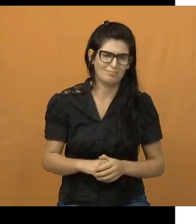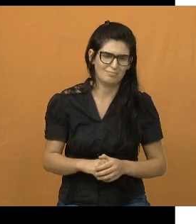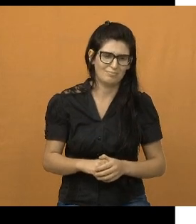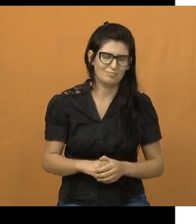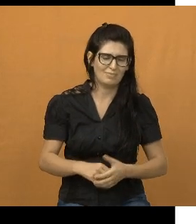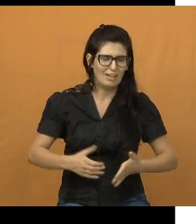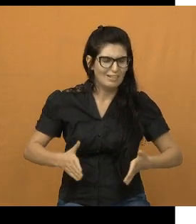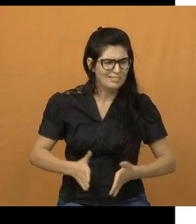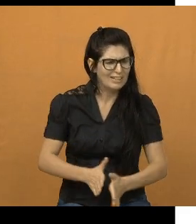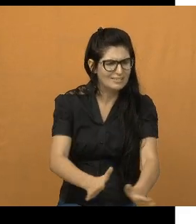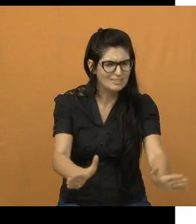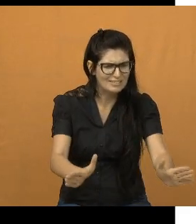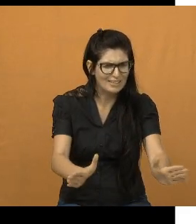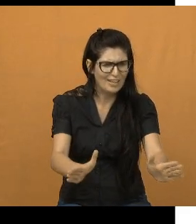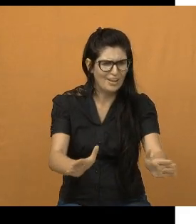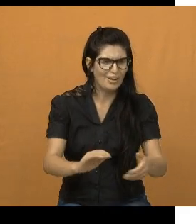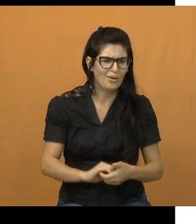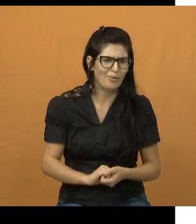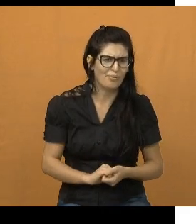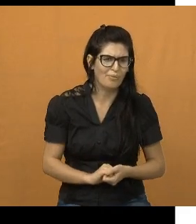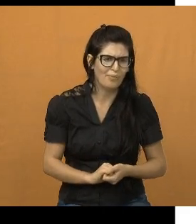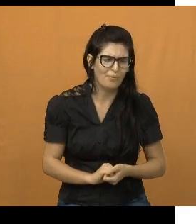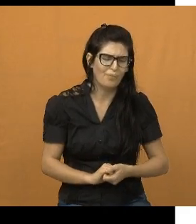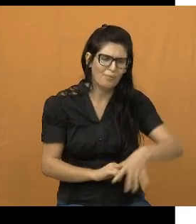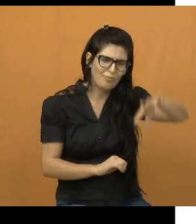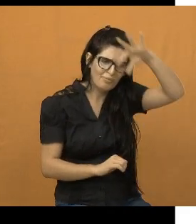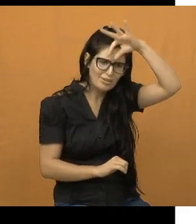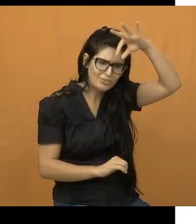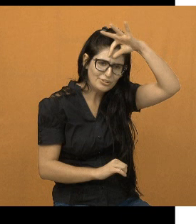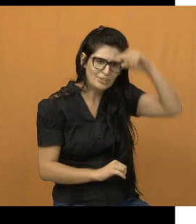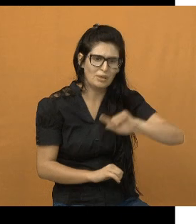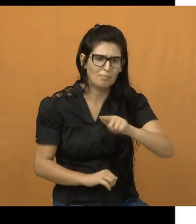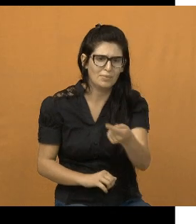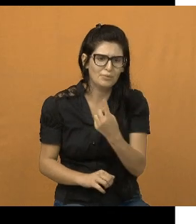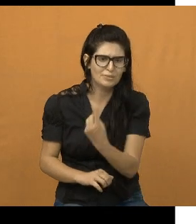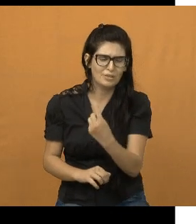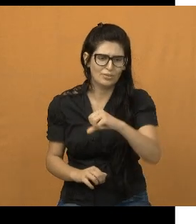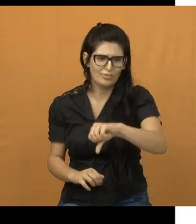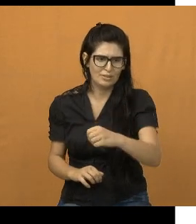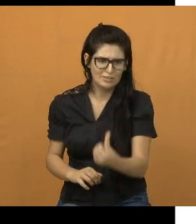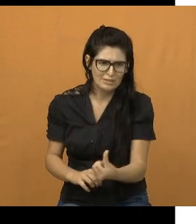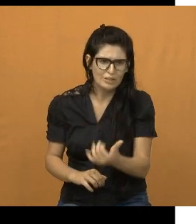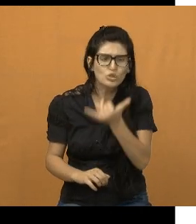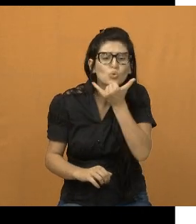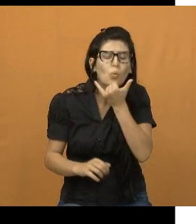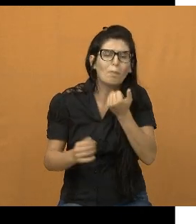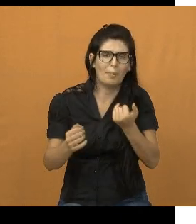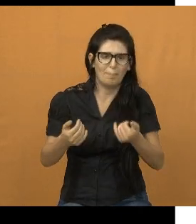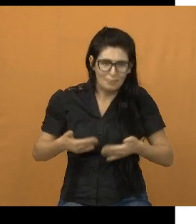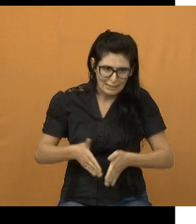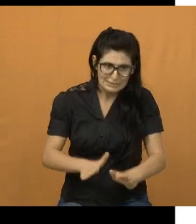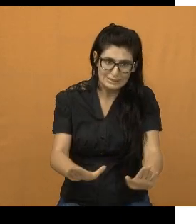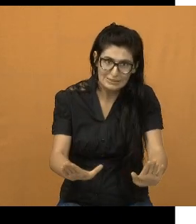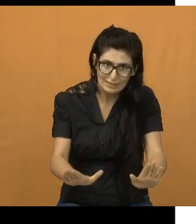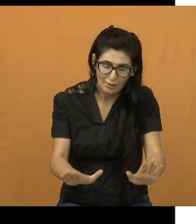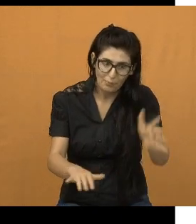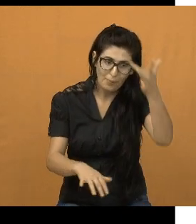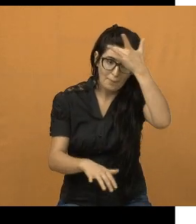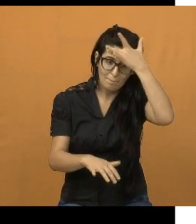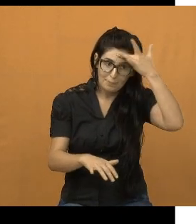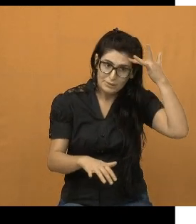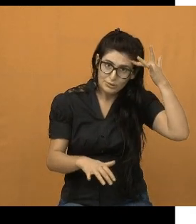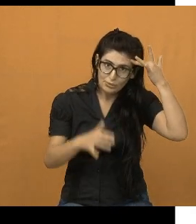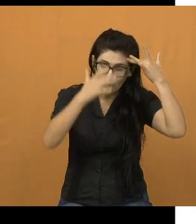1.682 cesáreas e não informados 10 partos. Lembrando que todos esses dados não